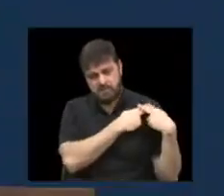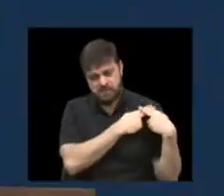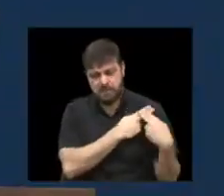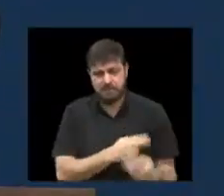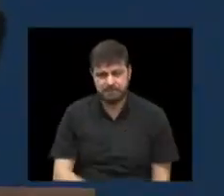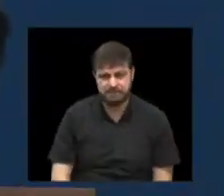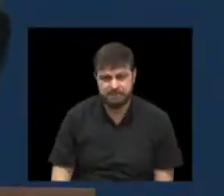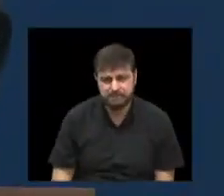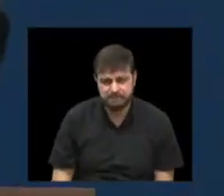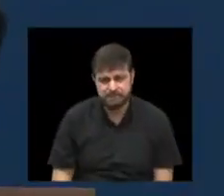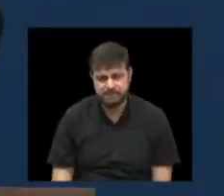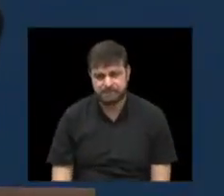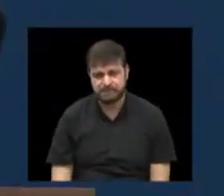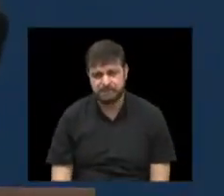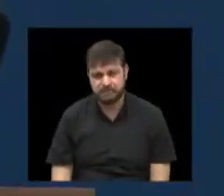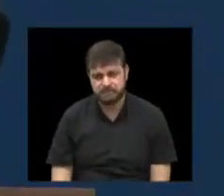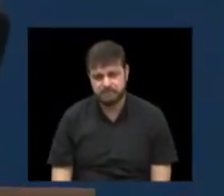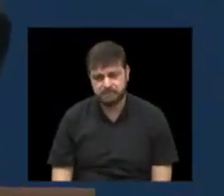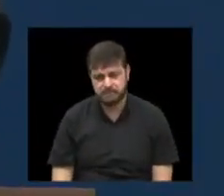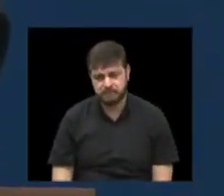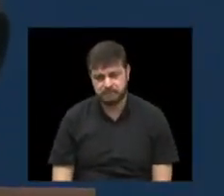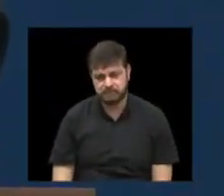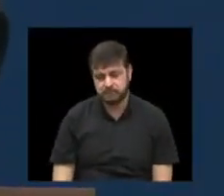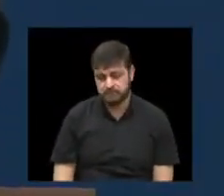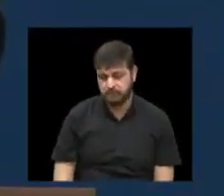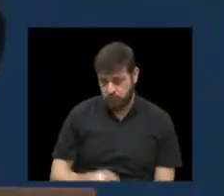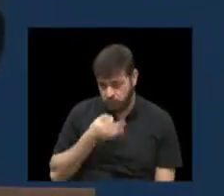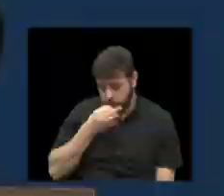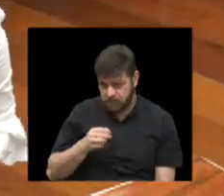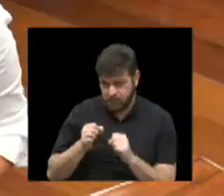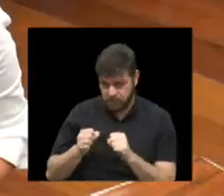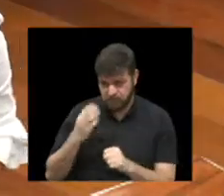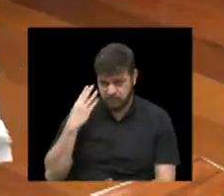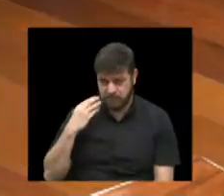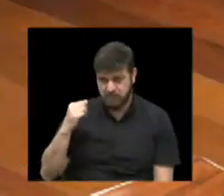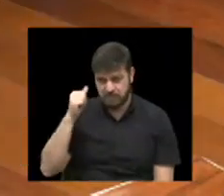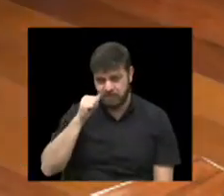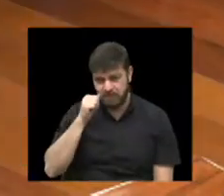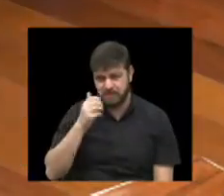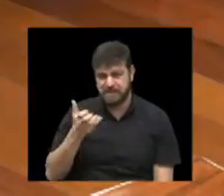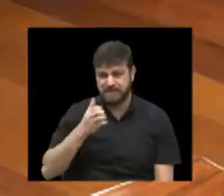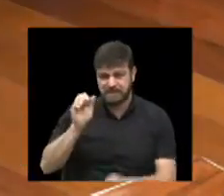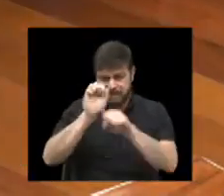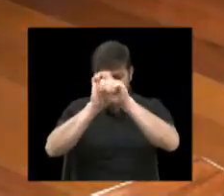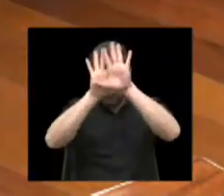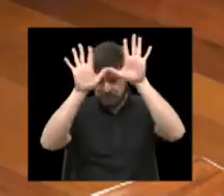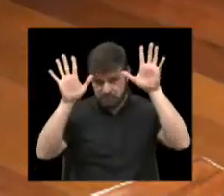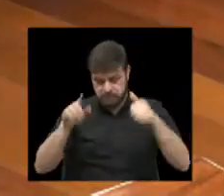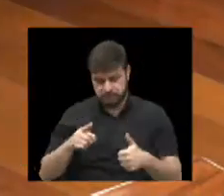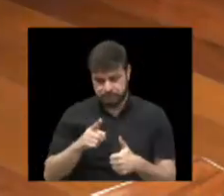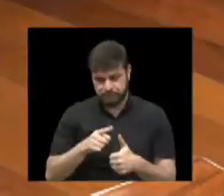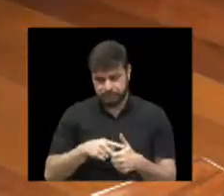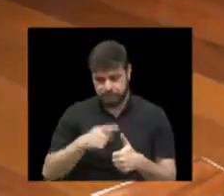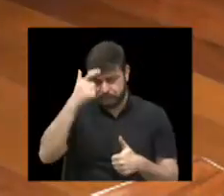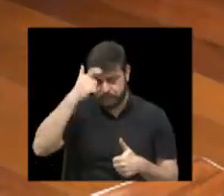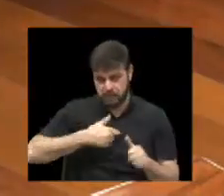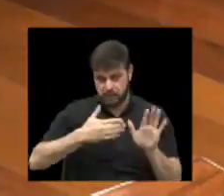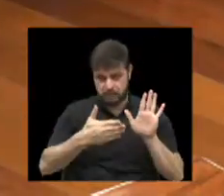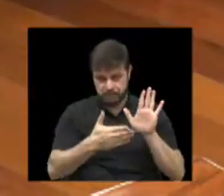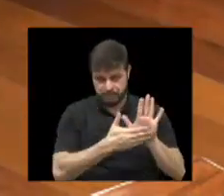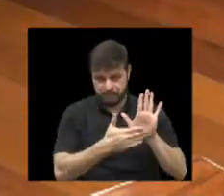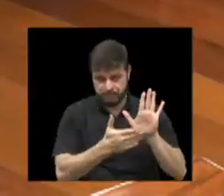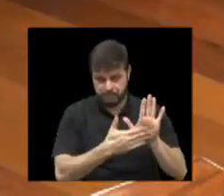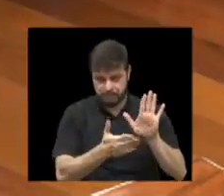cidade. Tá. Uma parte, vereadora Mariana. Na verdade, só para esclarecer duas coisas. Eu propus as emendas